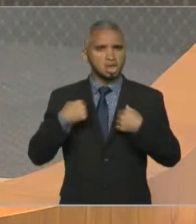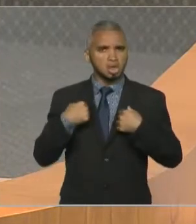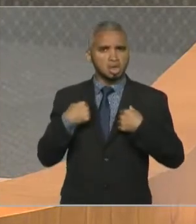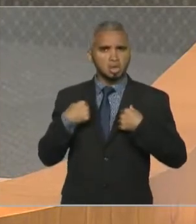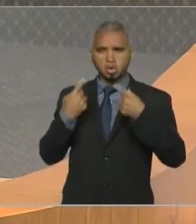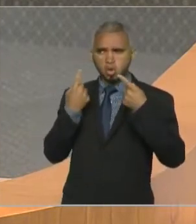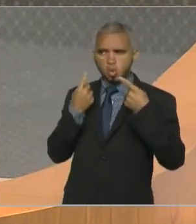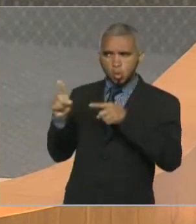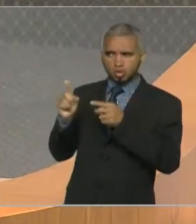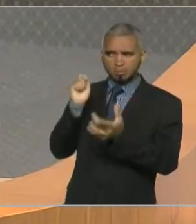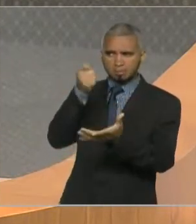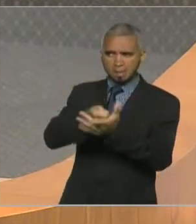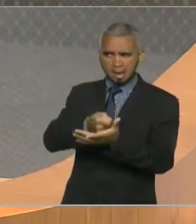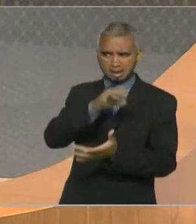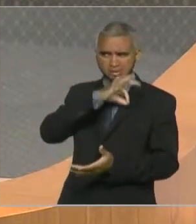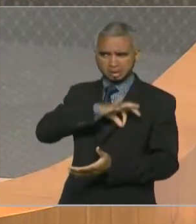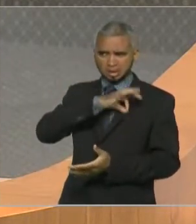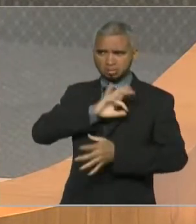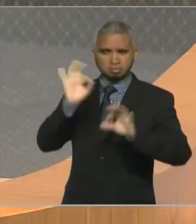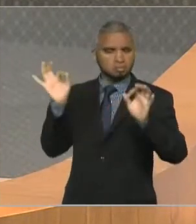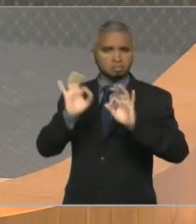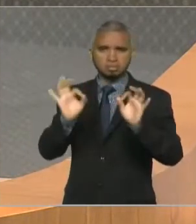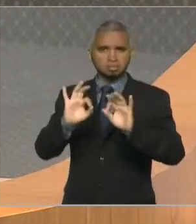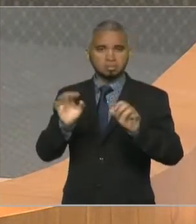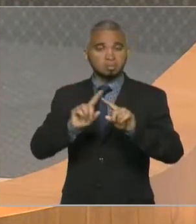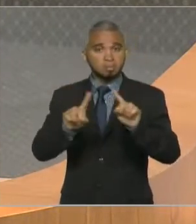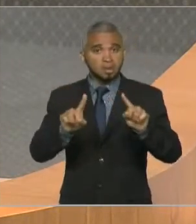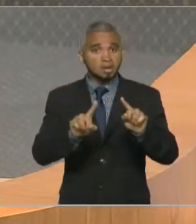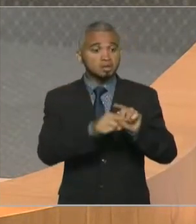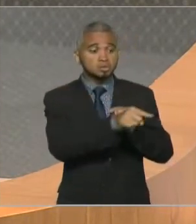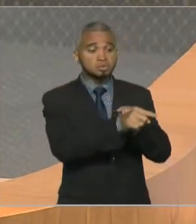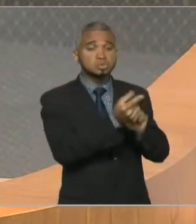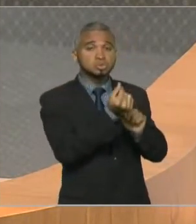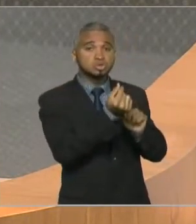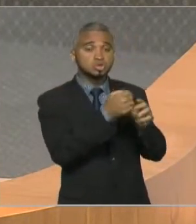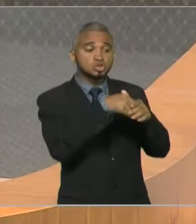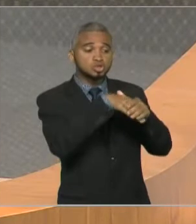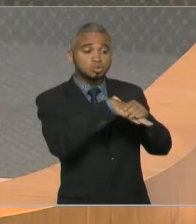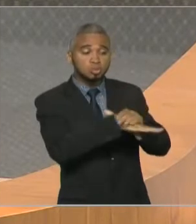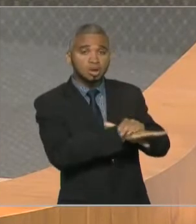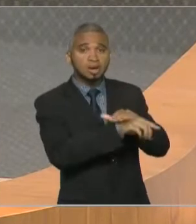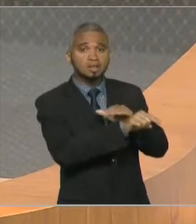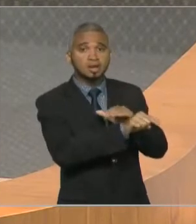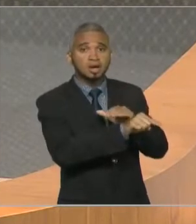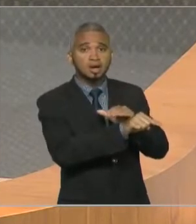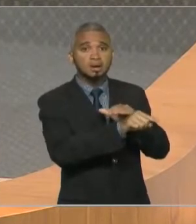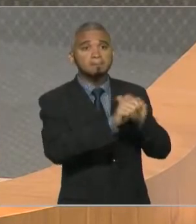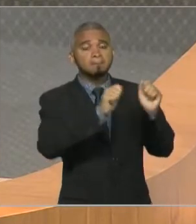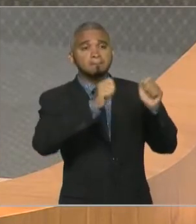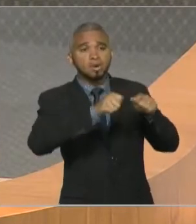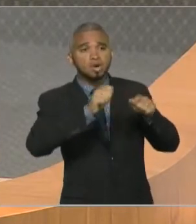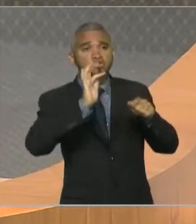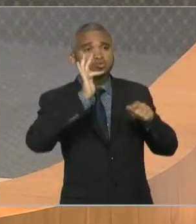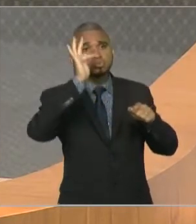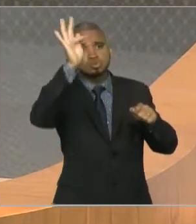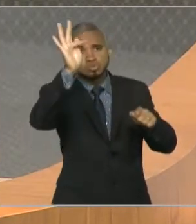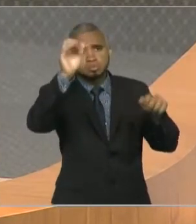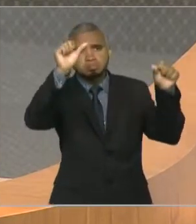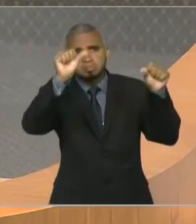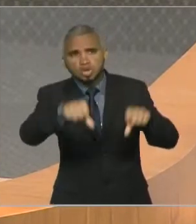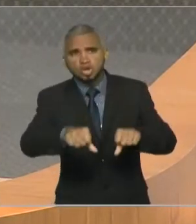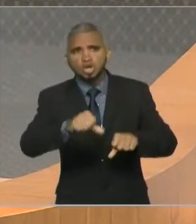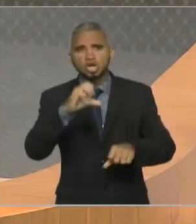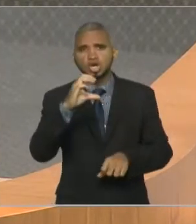contrário, mas esses recursos, senhoras e senhores, deveriam ficar guardados para o enfrentamento de um momento de crise, esses